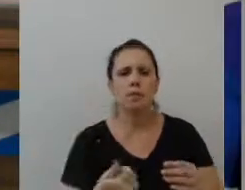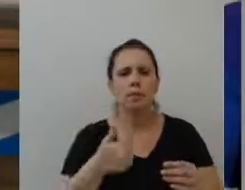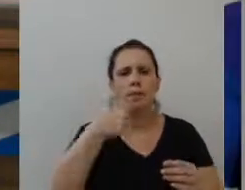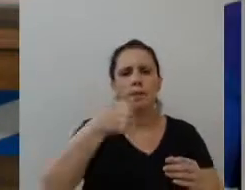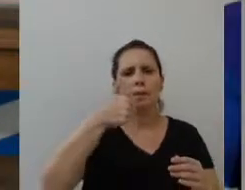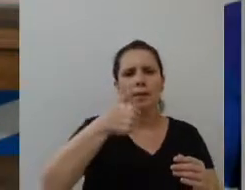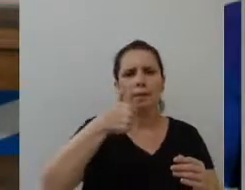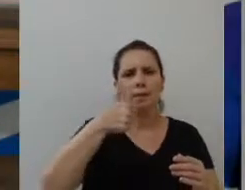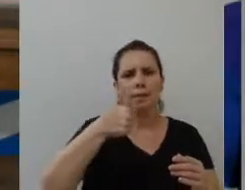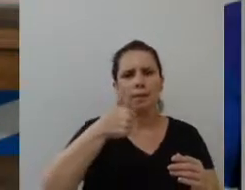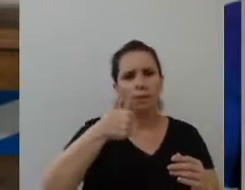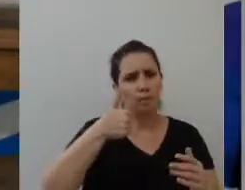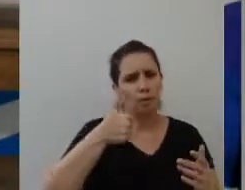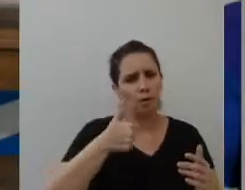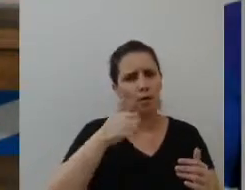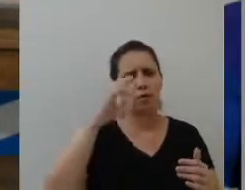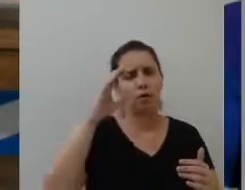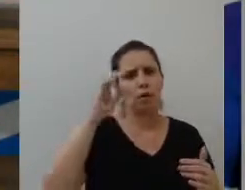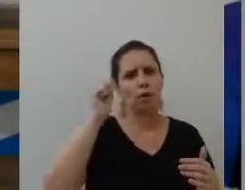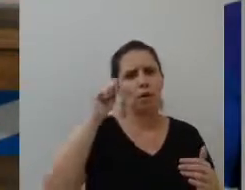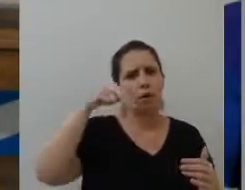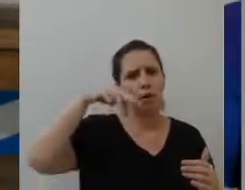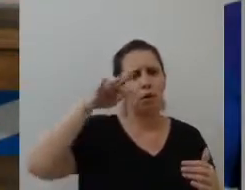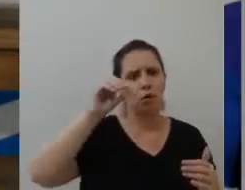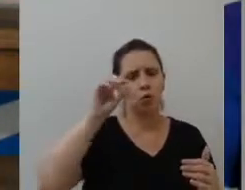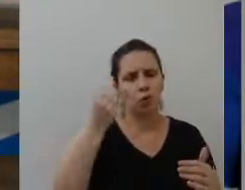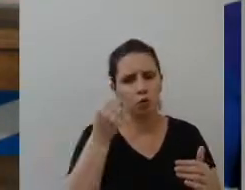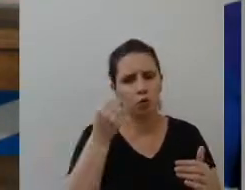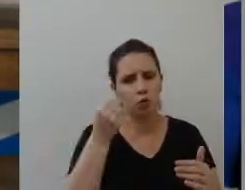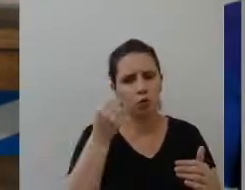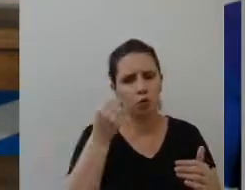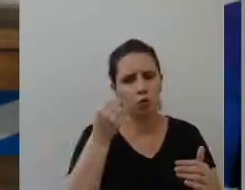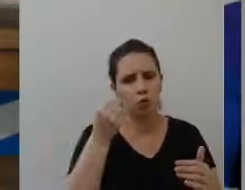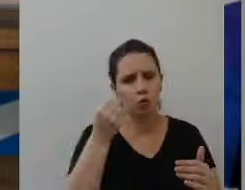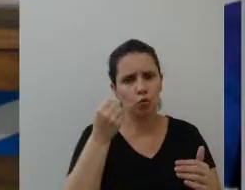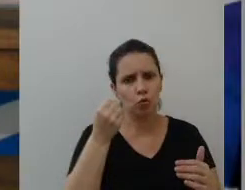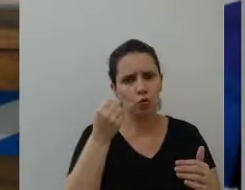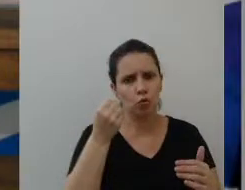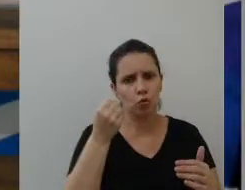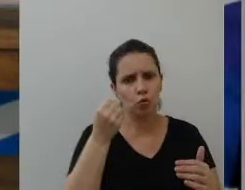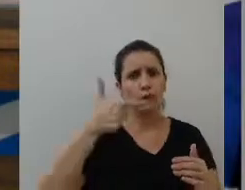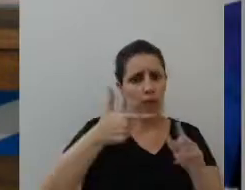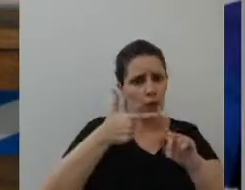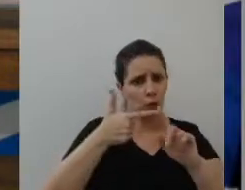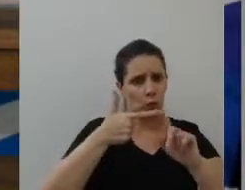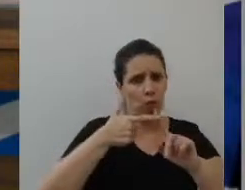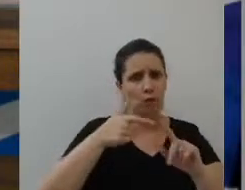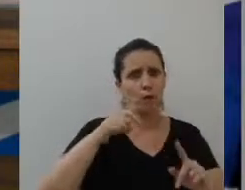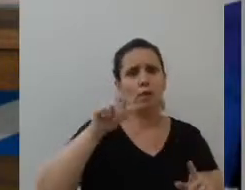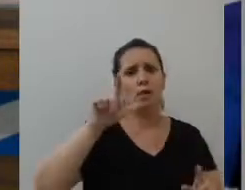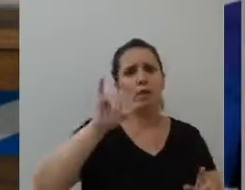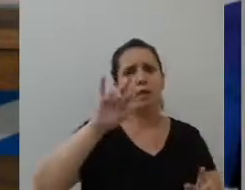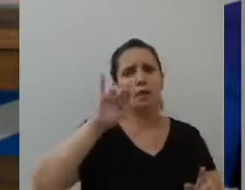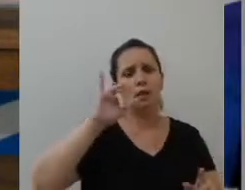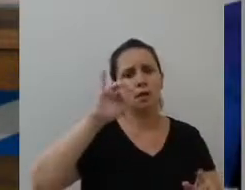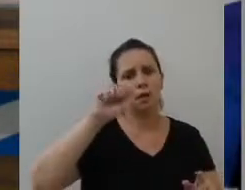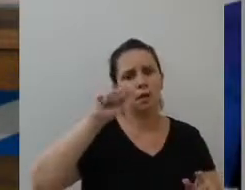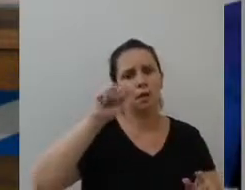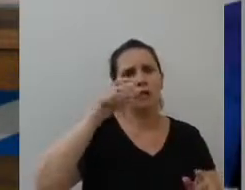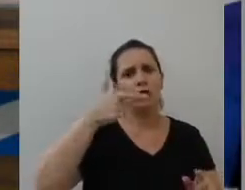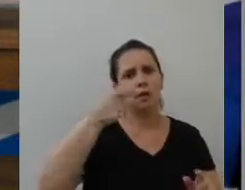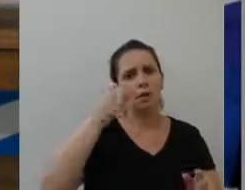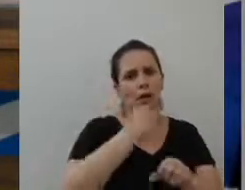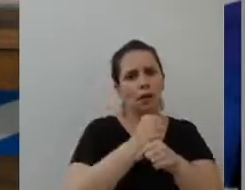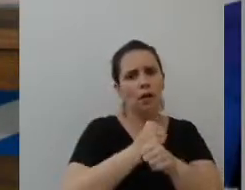Primeiros Cantos é uma obra bem legal da primeira geração, do Gonçalves Dias. Da segunda, Lira dos 20 Anos, do Álvares de Azevedo. E da